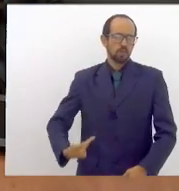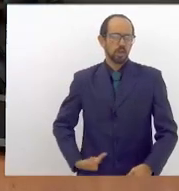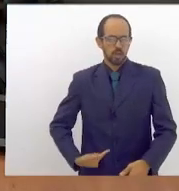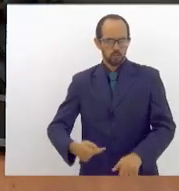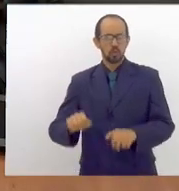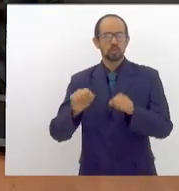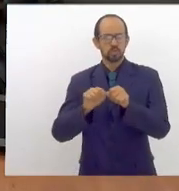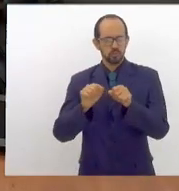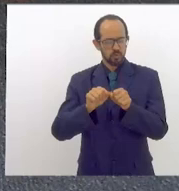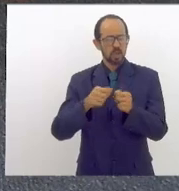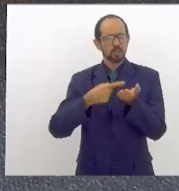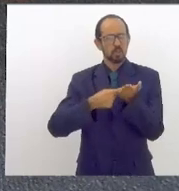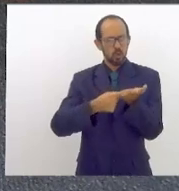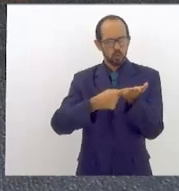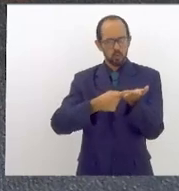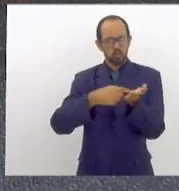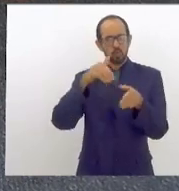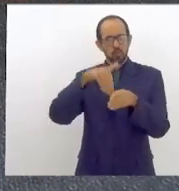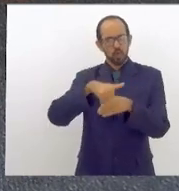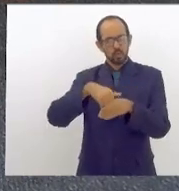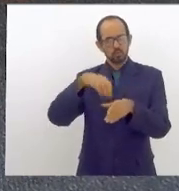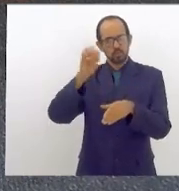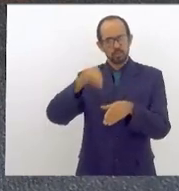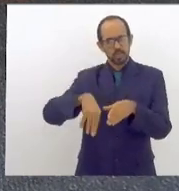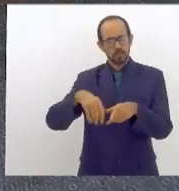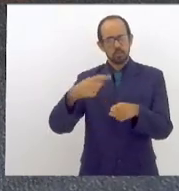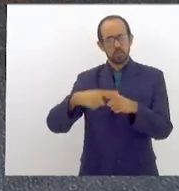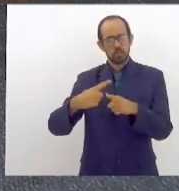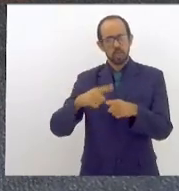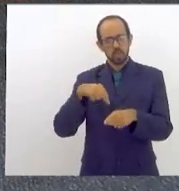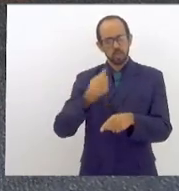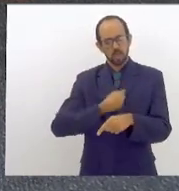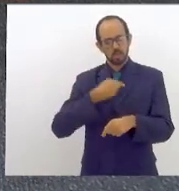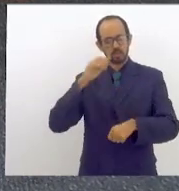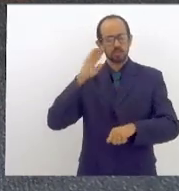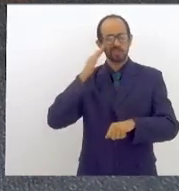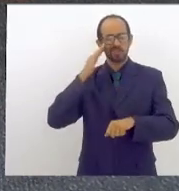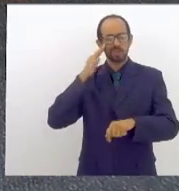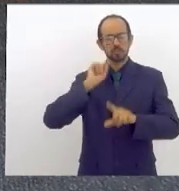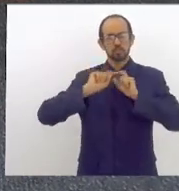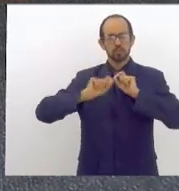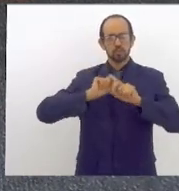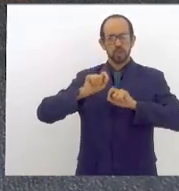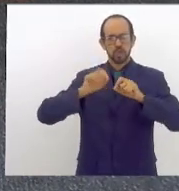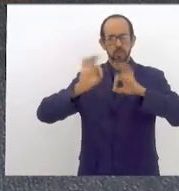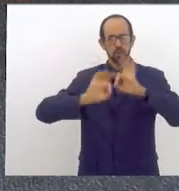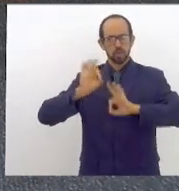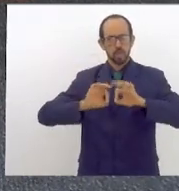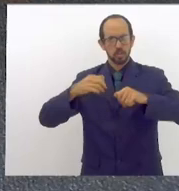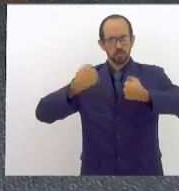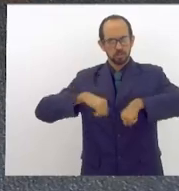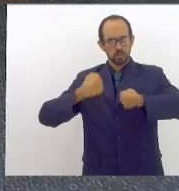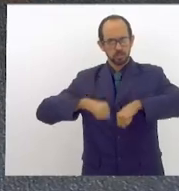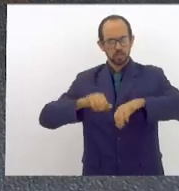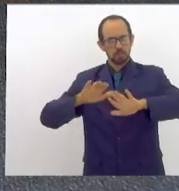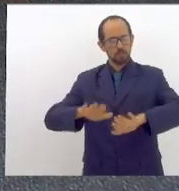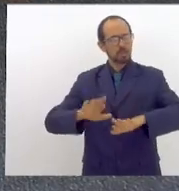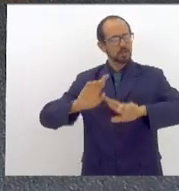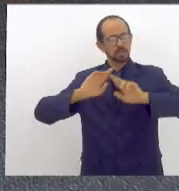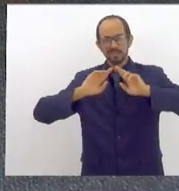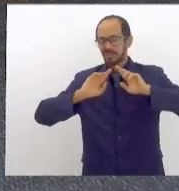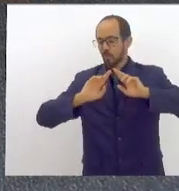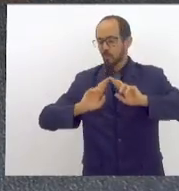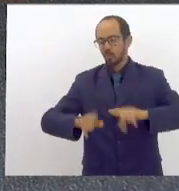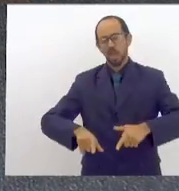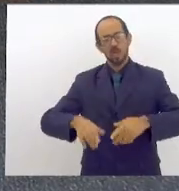o acordo seja cumprido voltamos sim porque entendemos que o projeto é necessário mas não é aquilo que